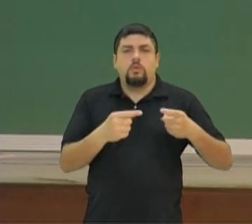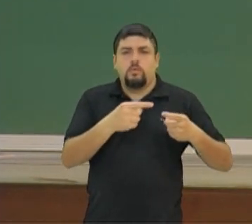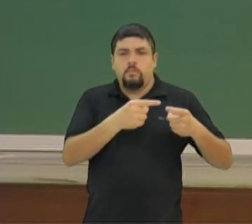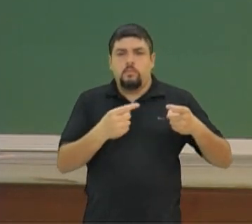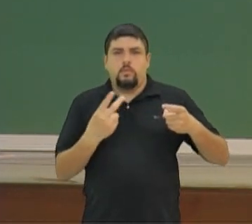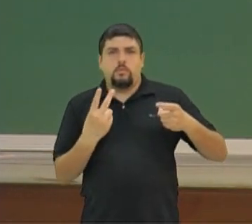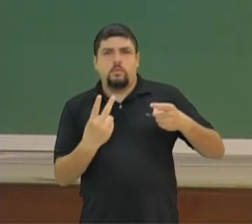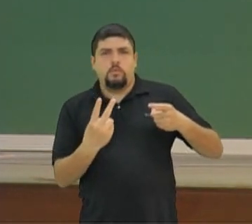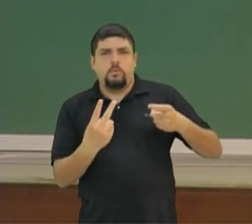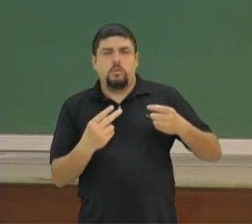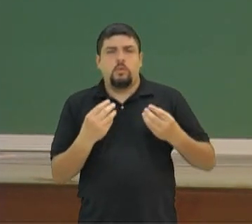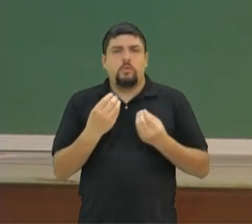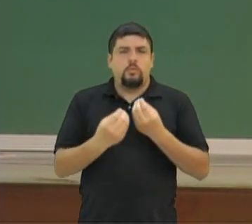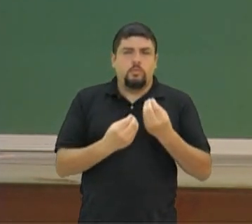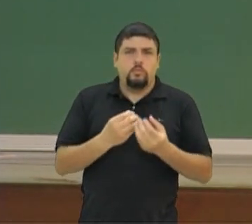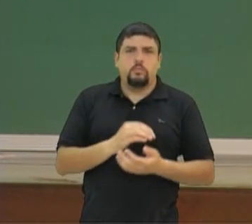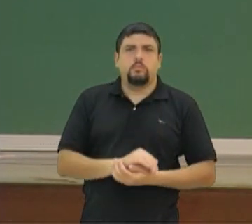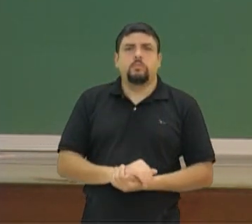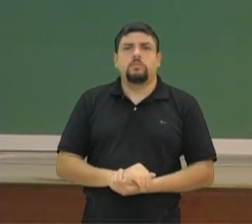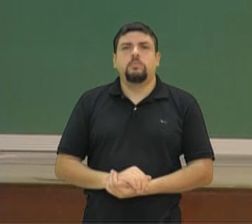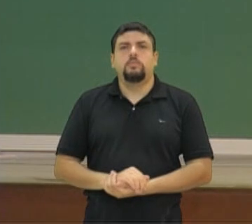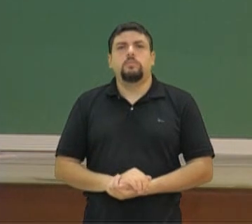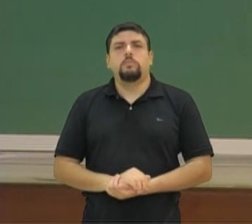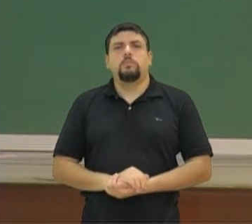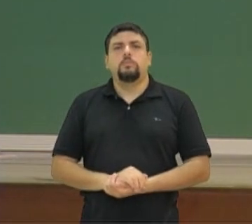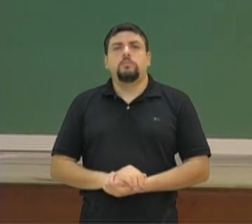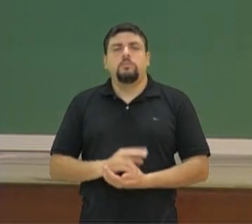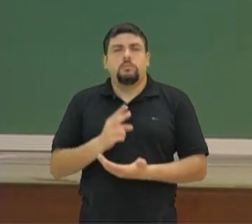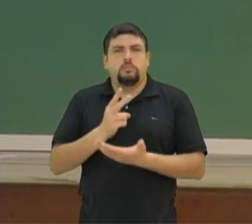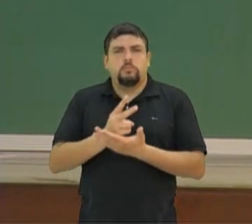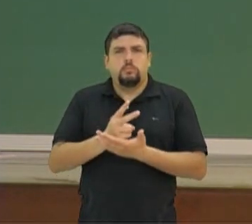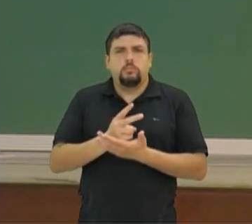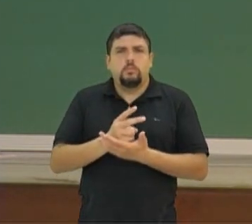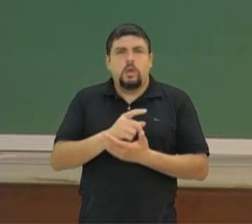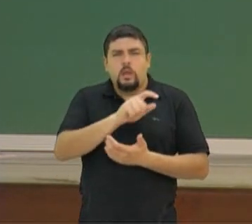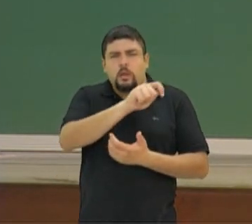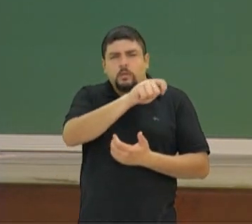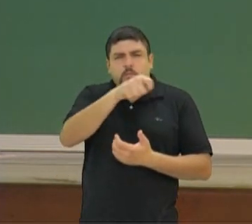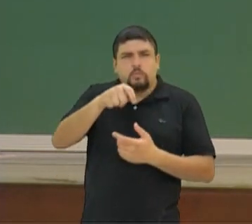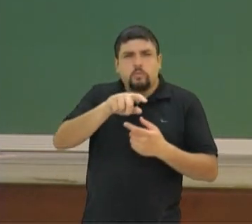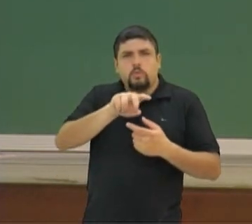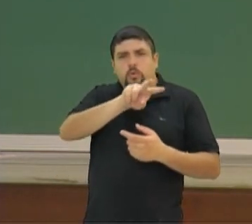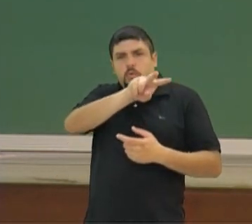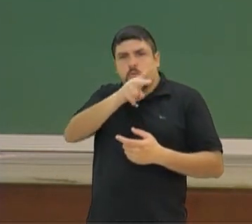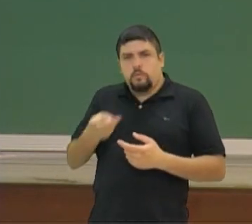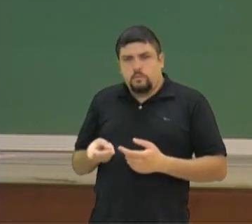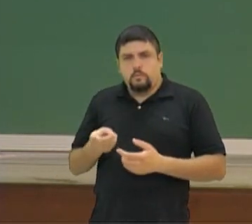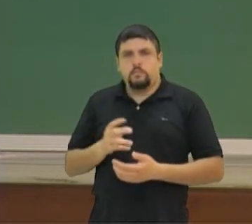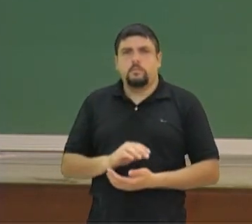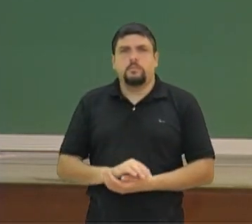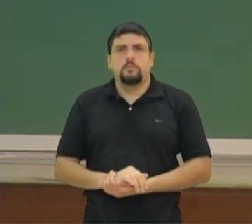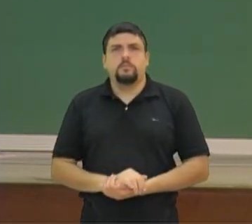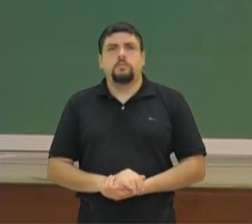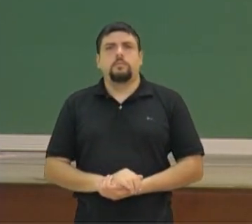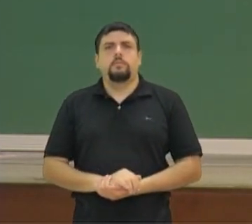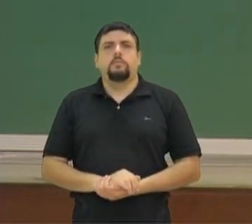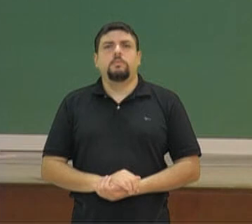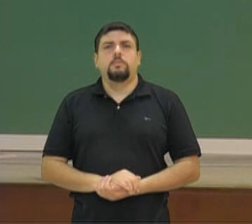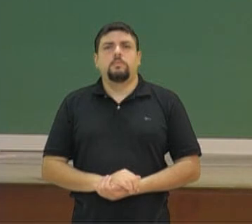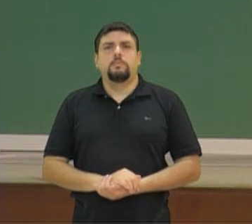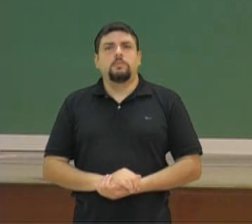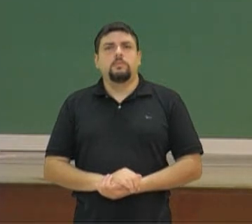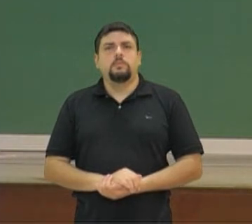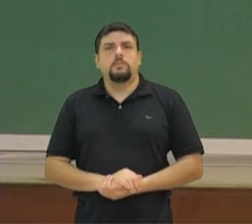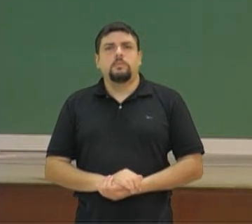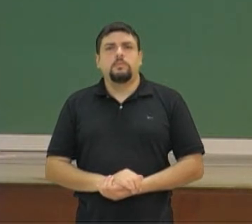que x raiz seja menos 3, x mais 3. Para que seja menos 5, 5x mais 5. Esses são os fatores